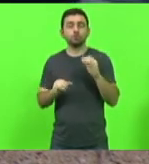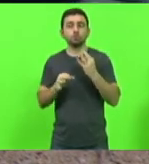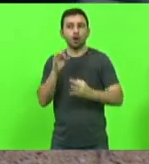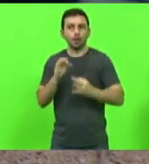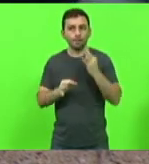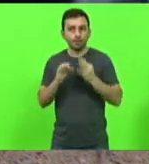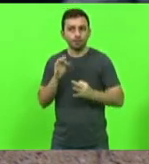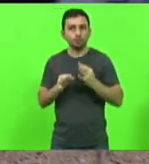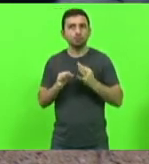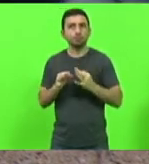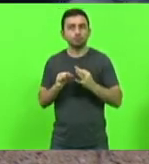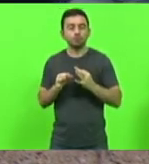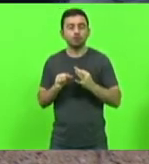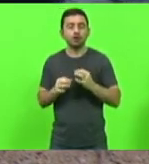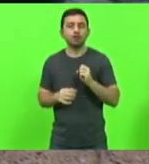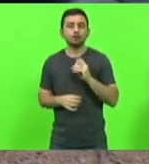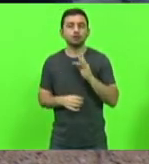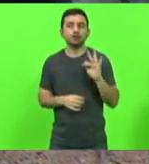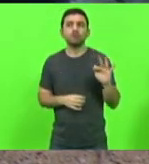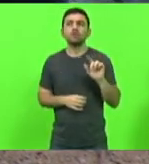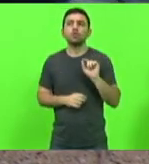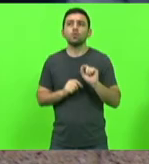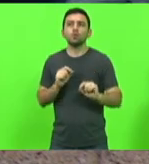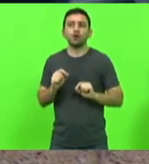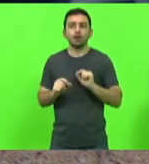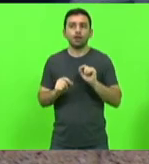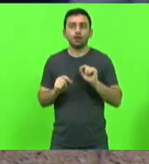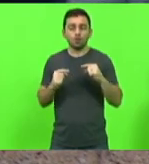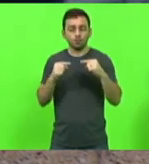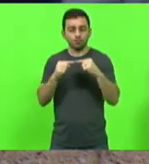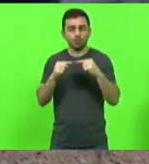tribunal regional federal a respeito do homescure.